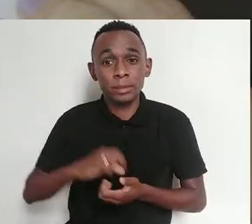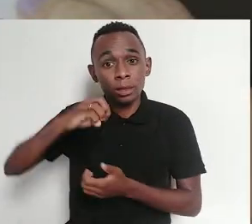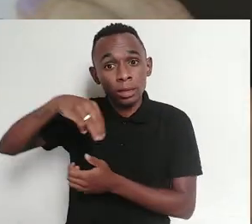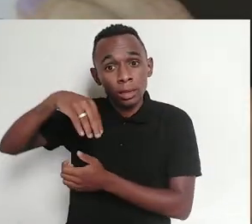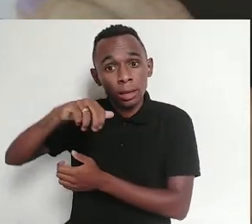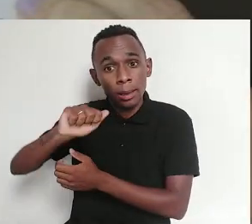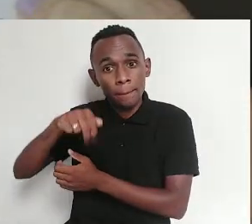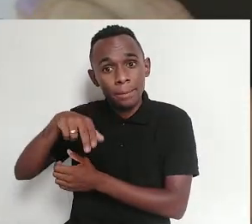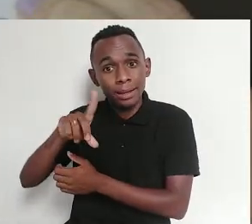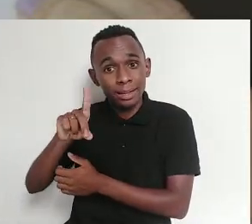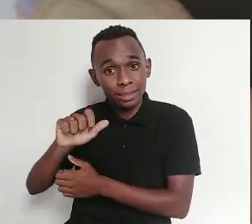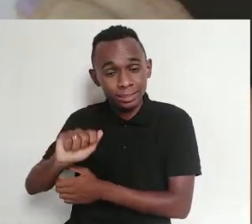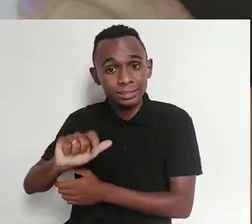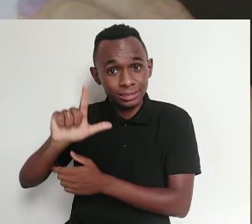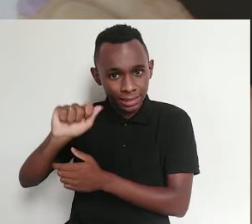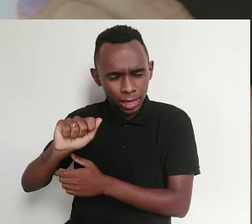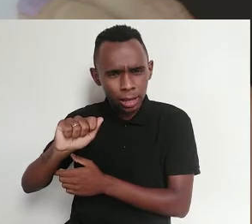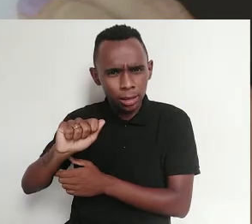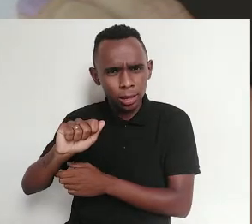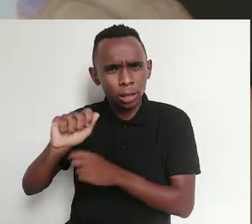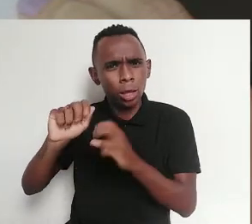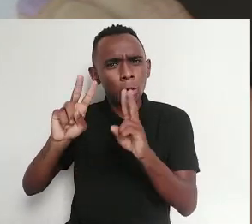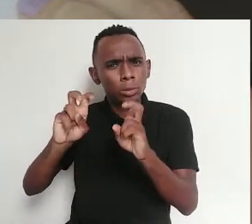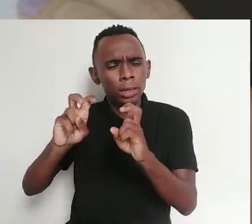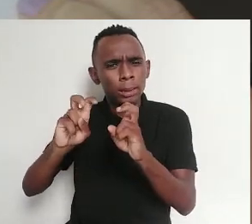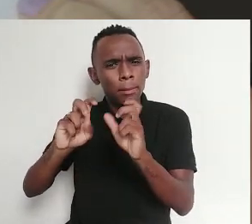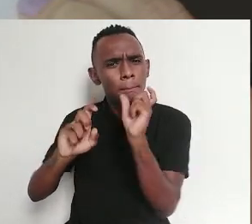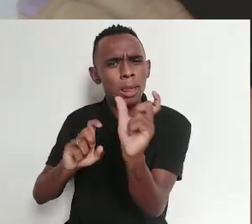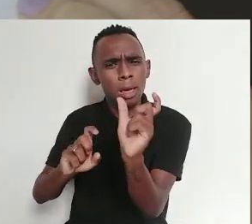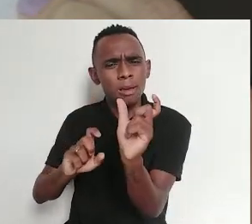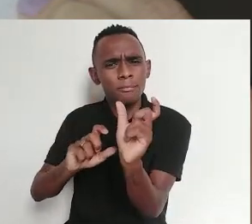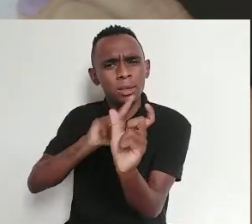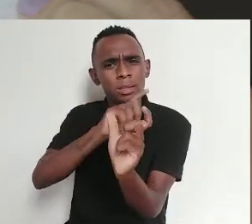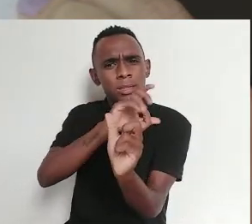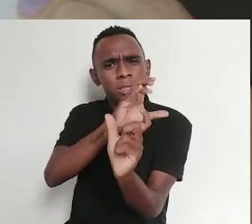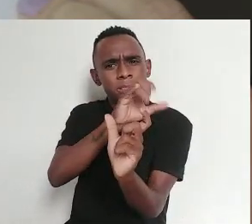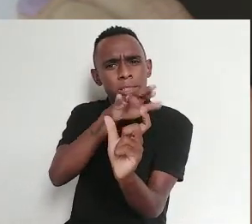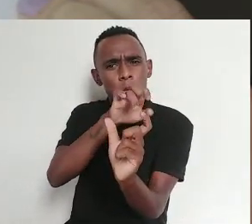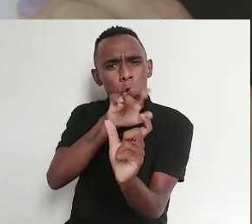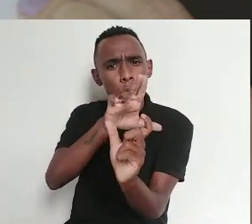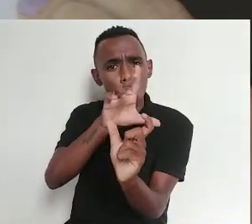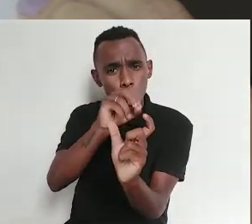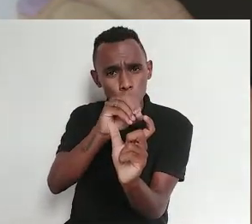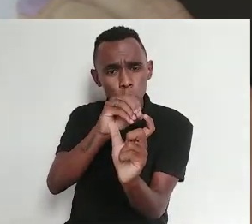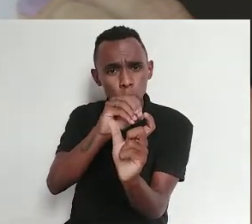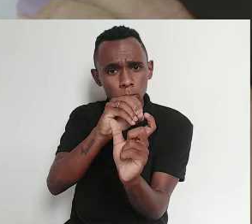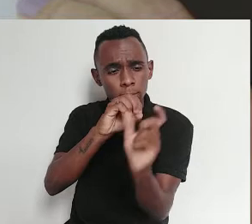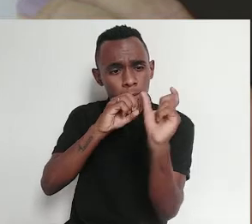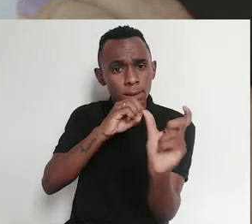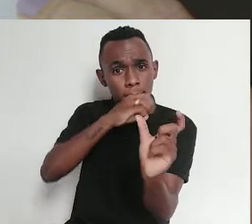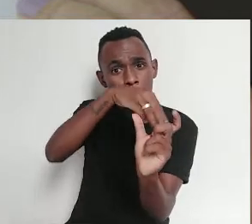Mandala é um termo em sânscrito que quer dizer círculo. Manda, a